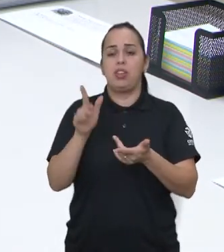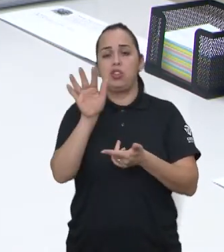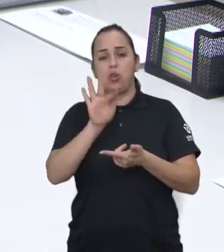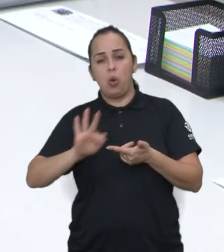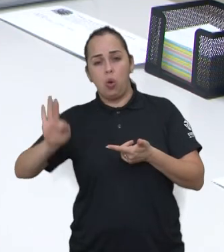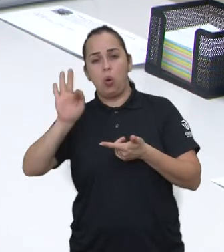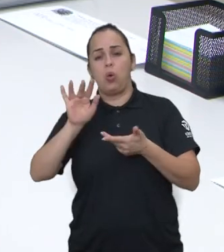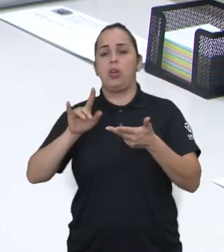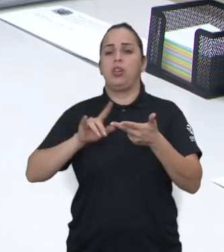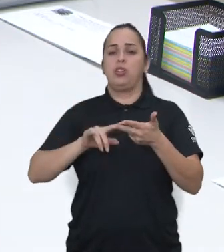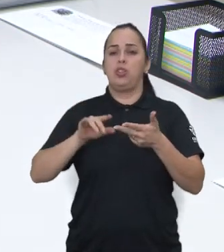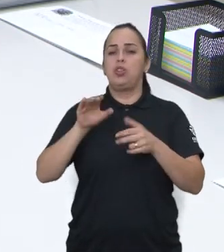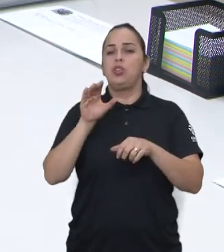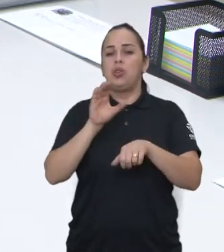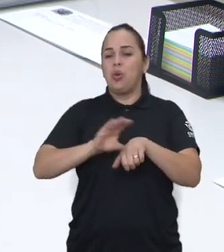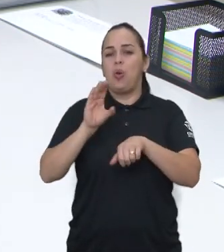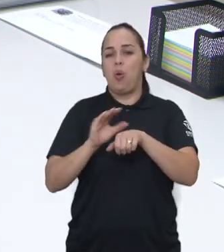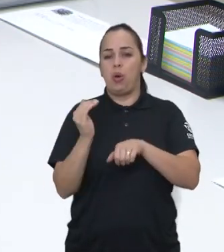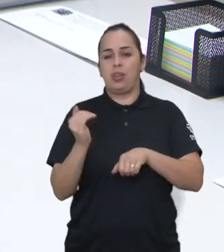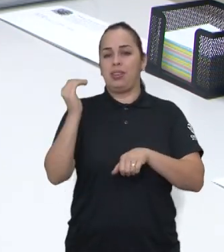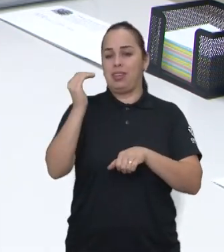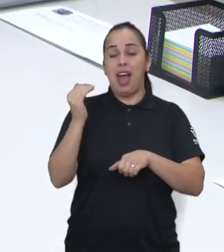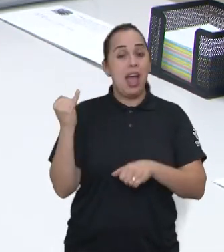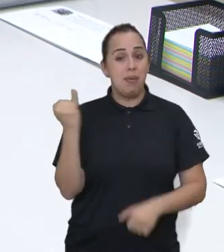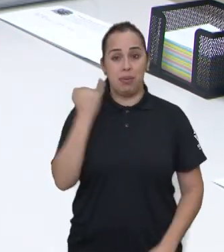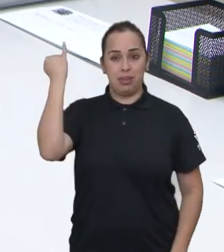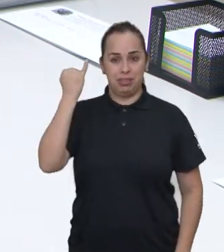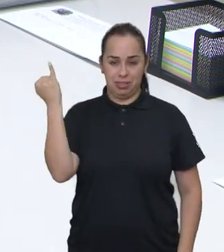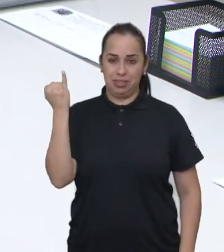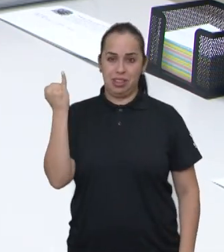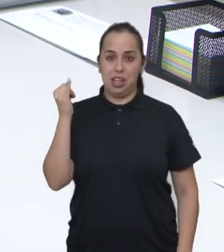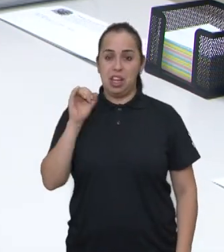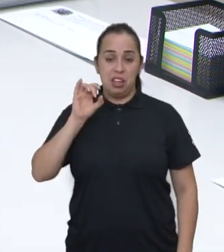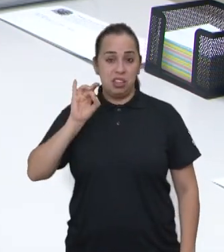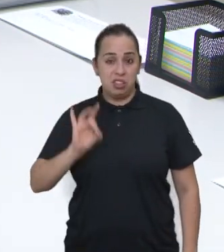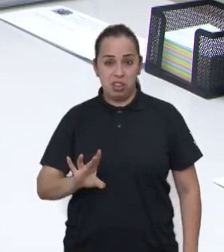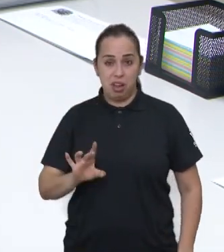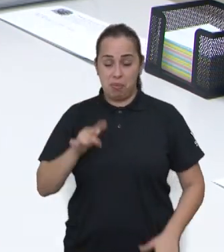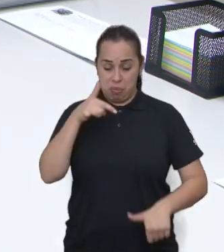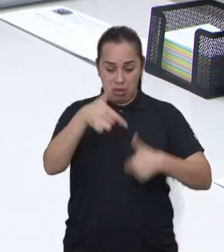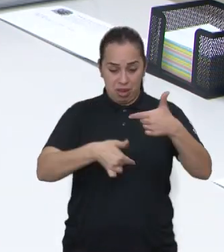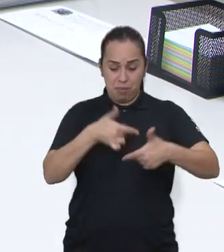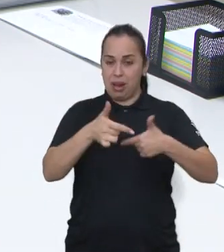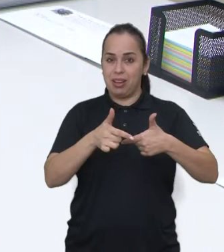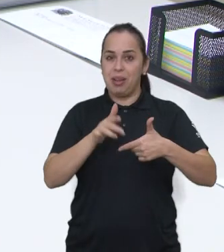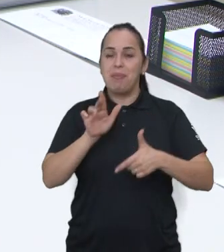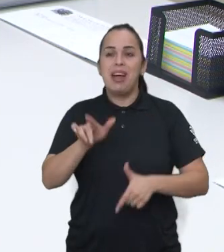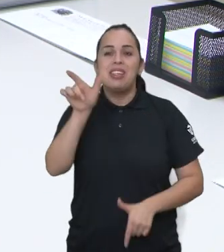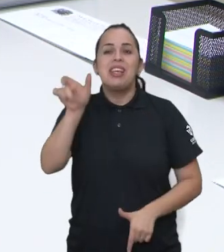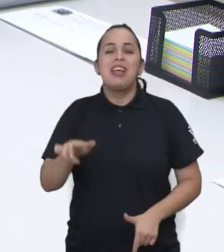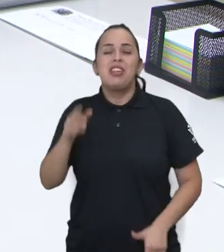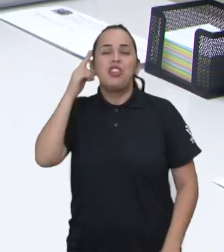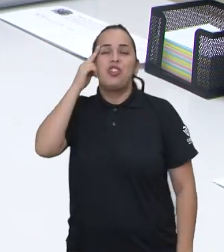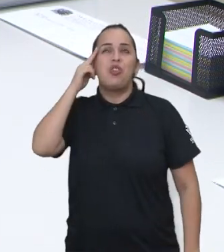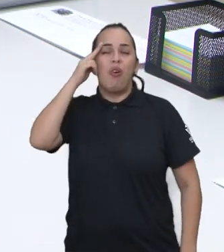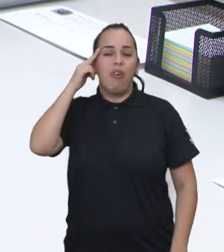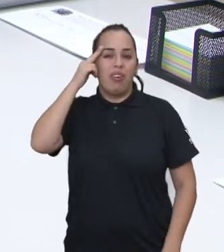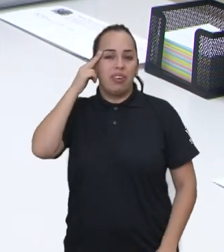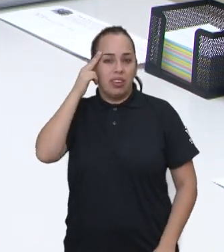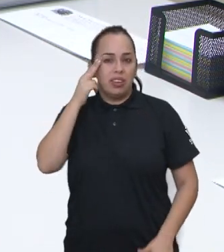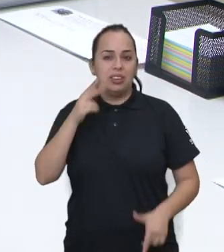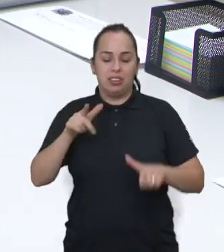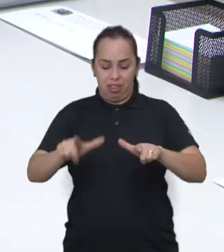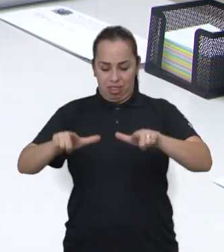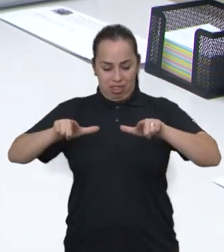de fazer faculdade de ter um curso superior é isso é fundamental Não apenas pela questão do trabalho mas pelo